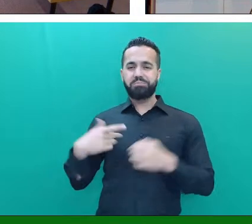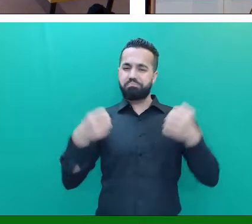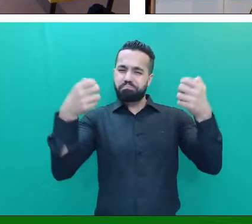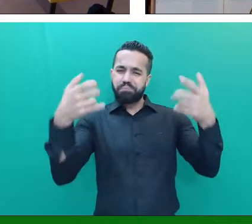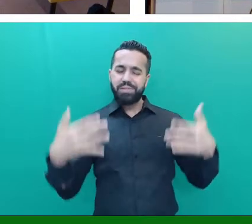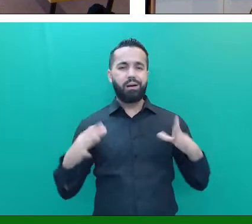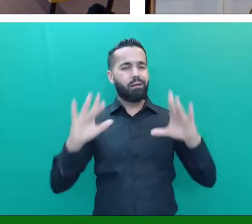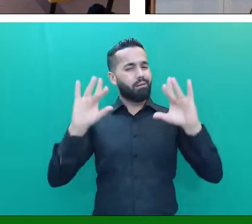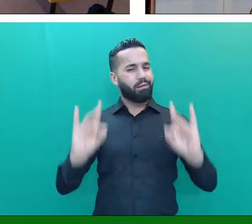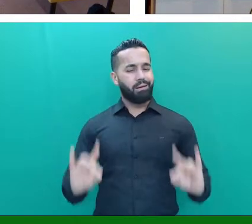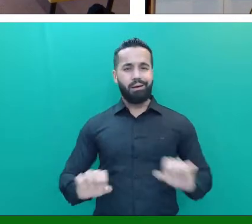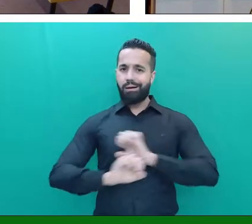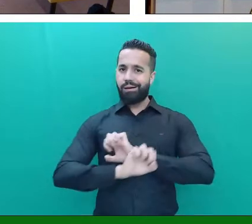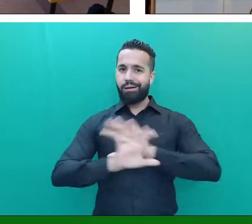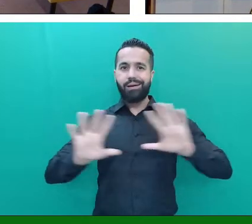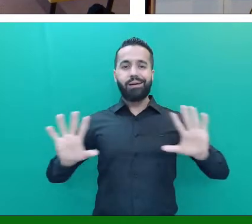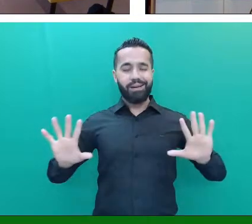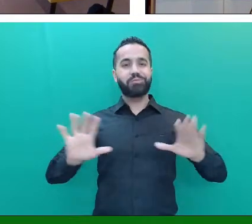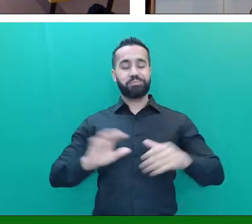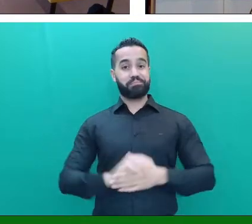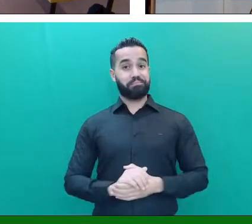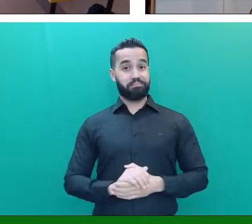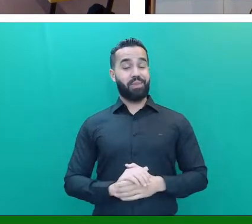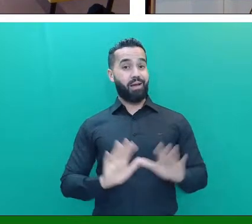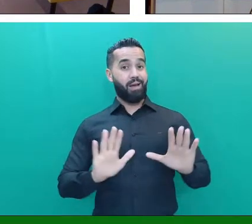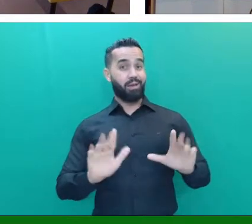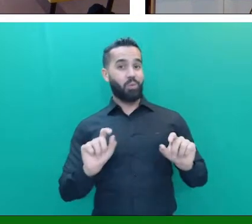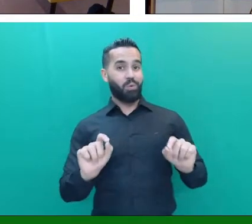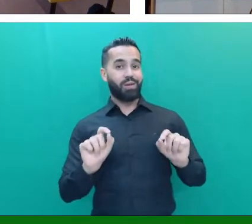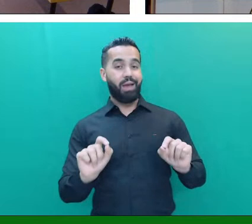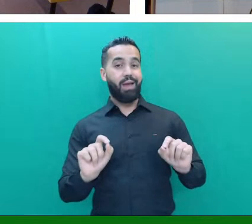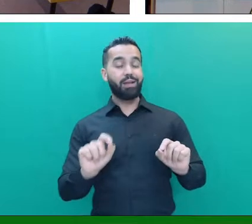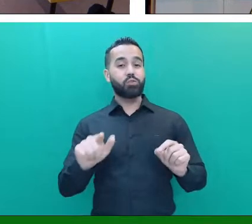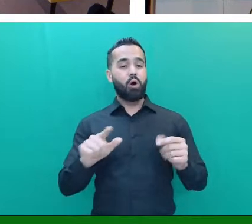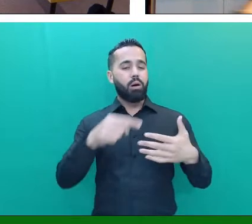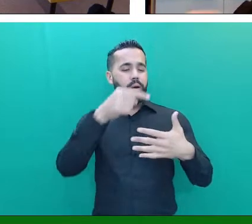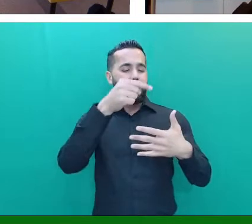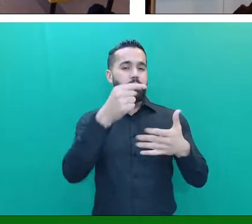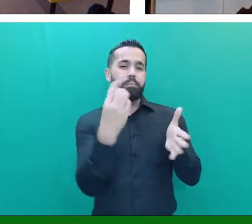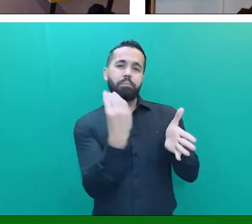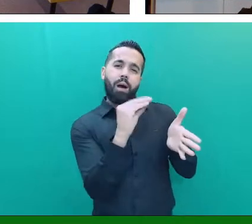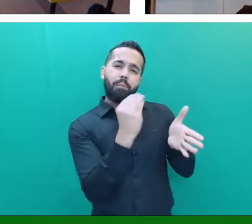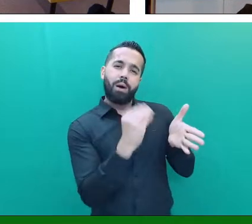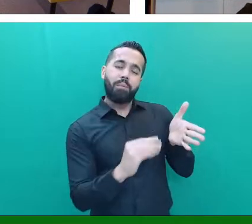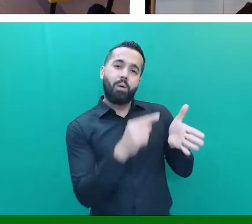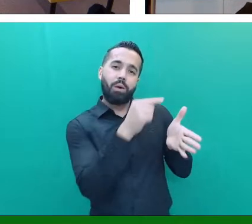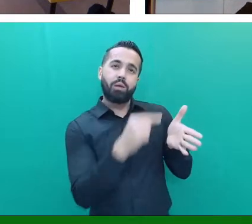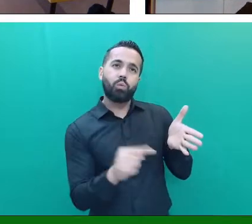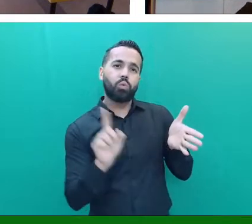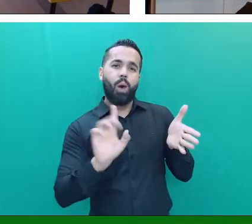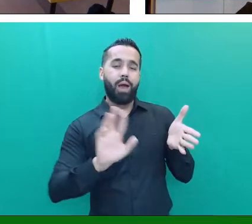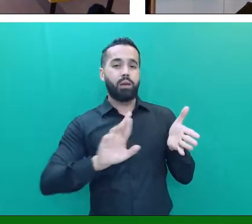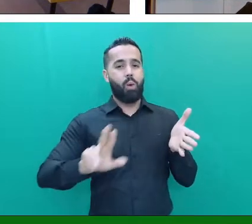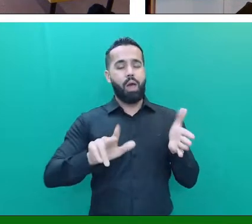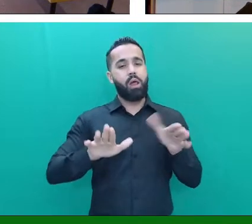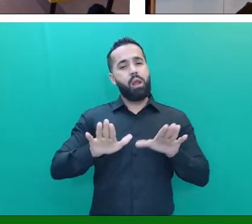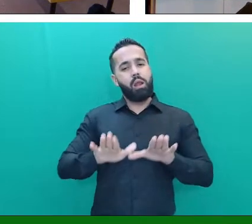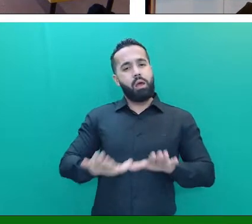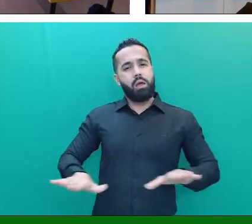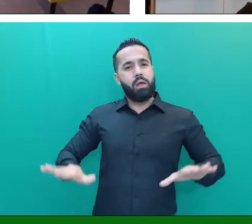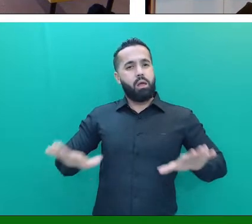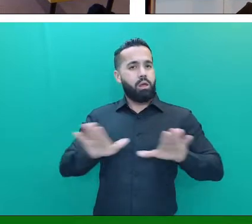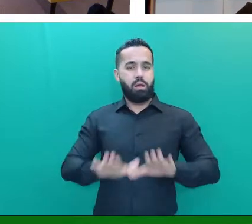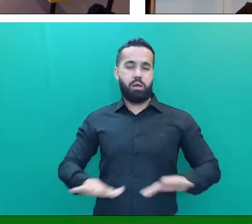Portanto, eu queria só chamar a atenção. Talvez não seja assim tão lento. Por outro lado, no que se refere ao